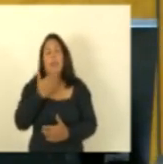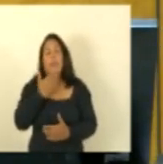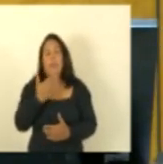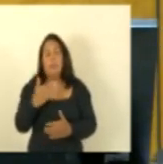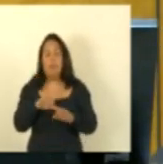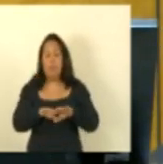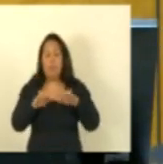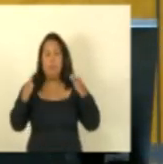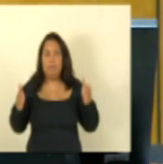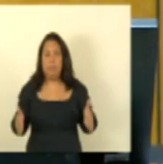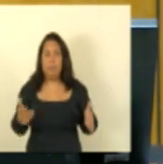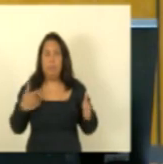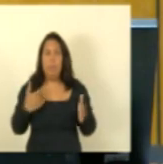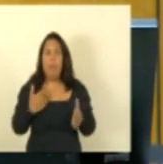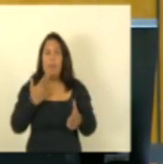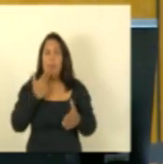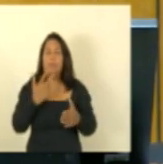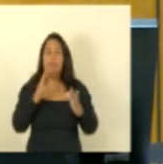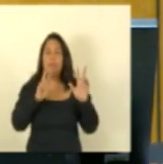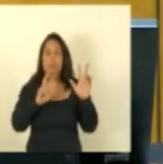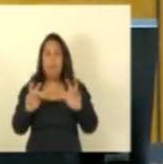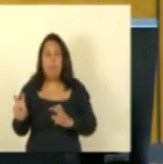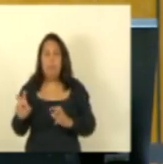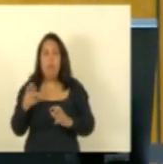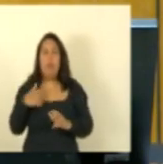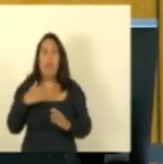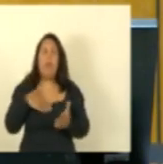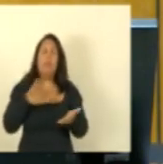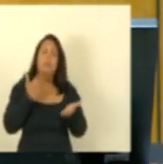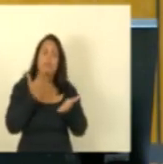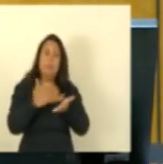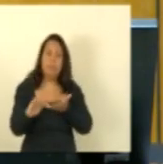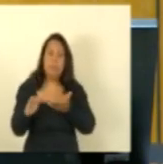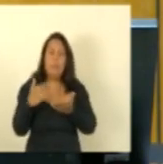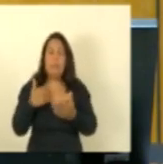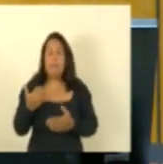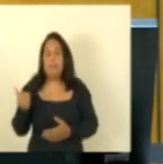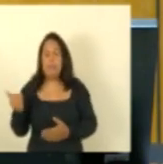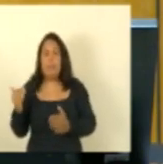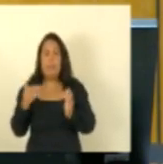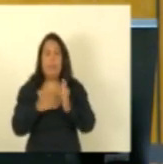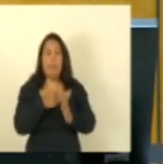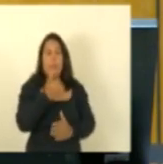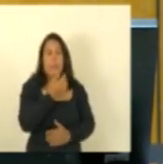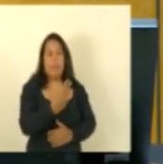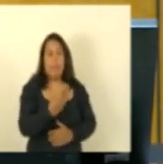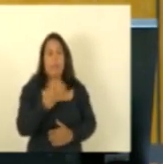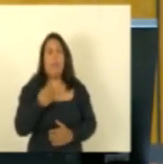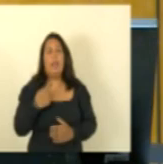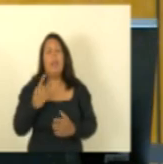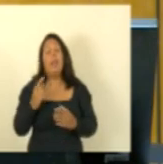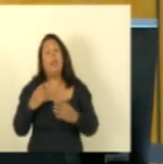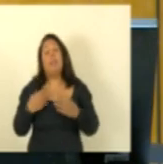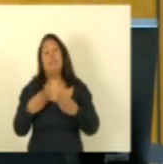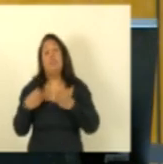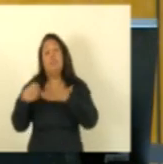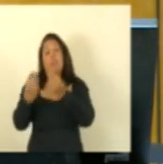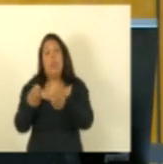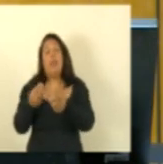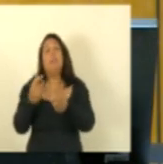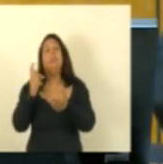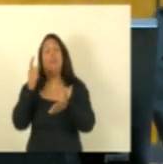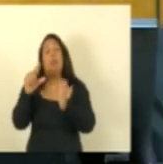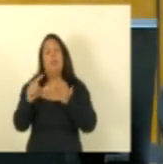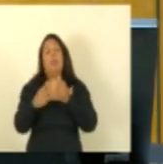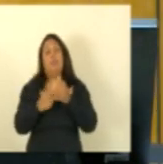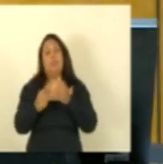diretora para os fins que especificam, ou seja, o despacho para os itens 6 e 13 é devolvo-se ao autor com base no